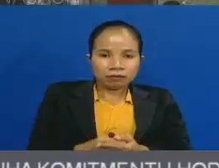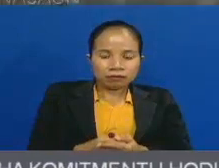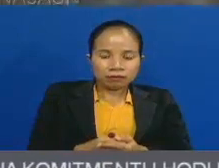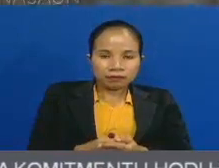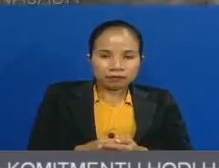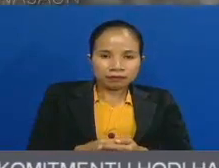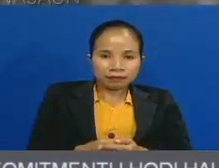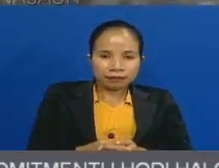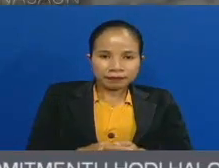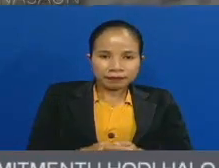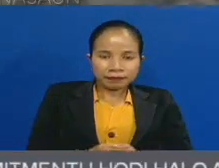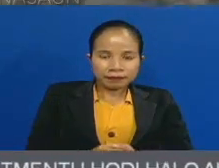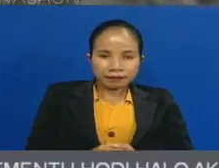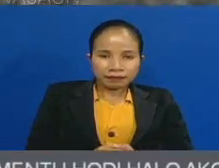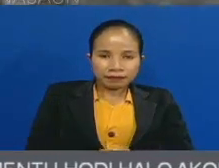sensibilidade.